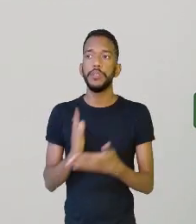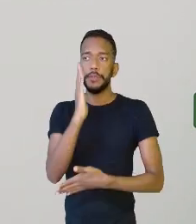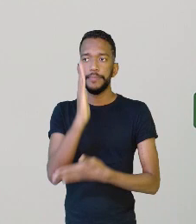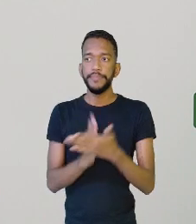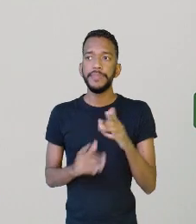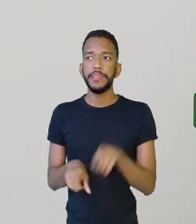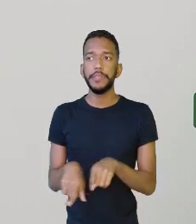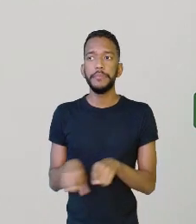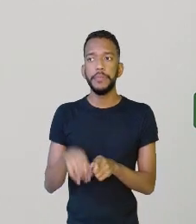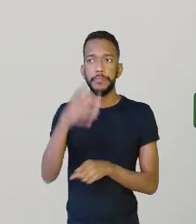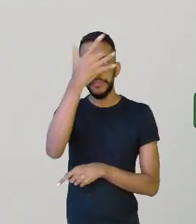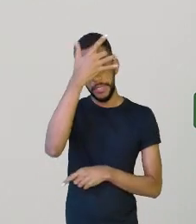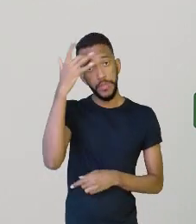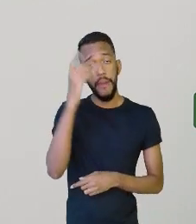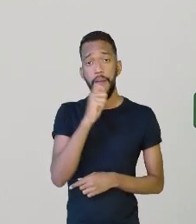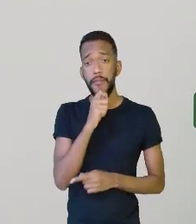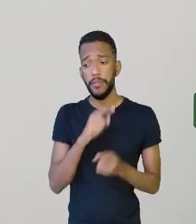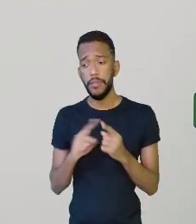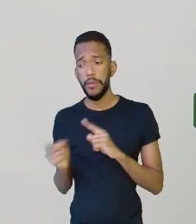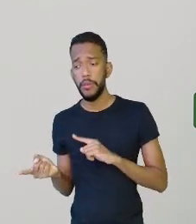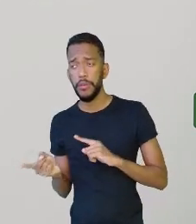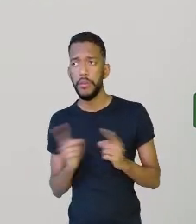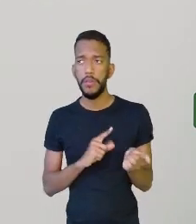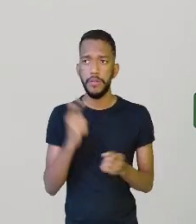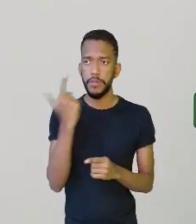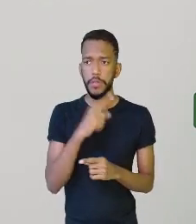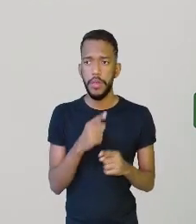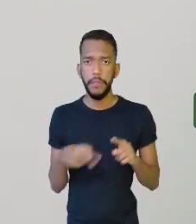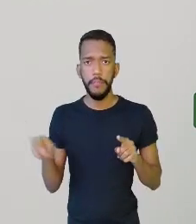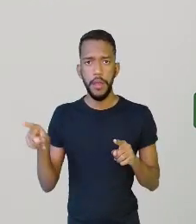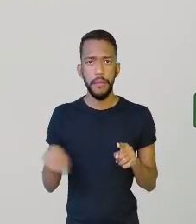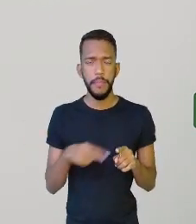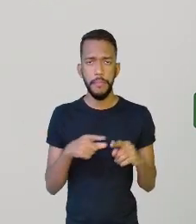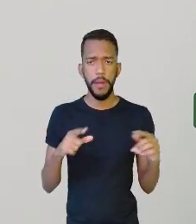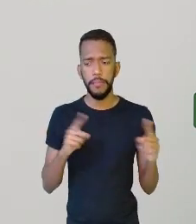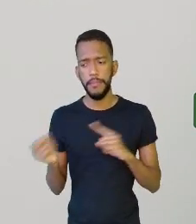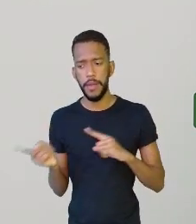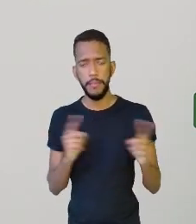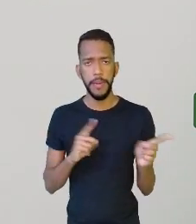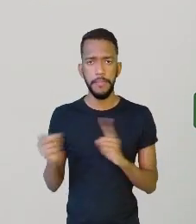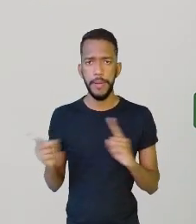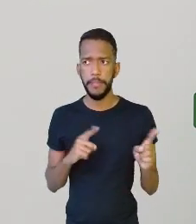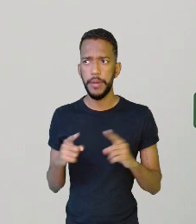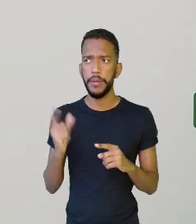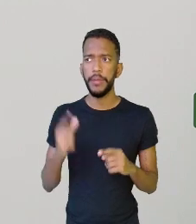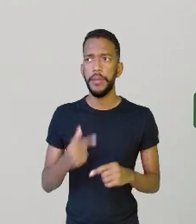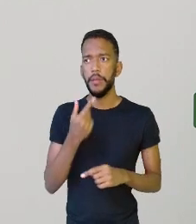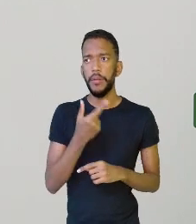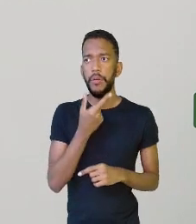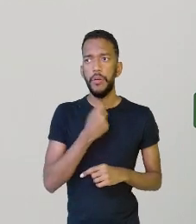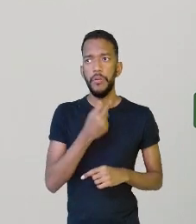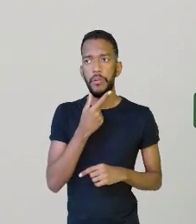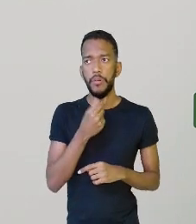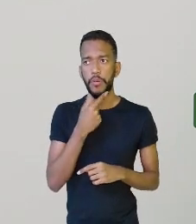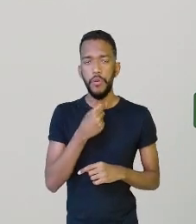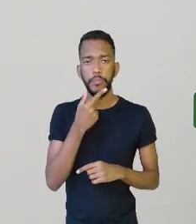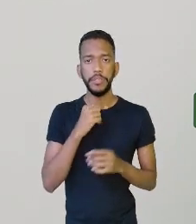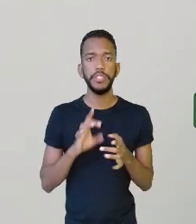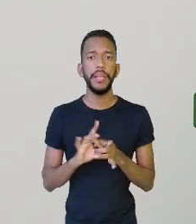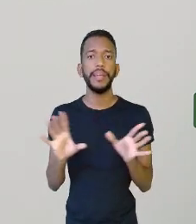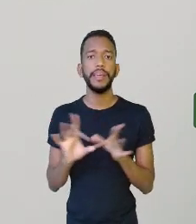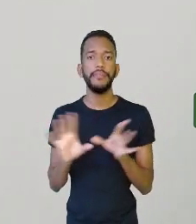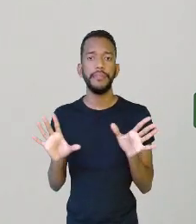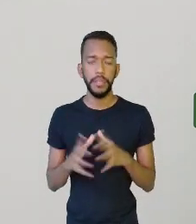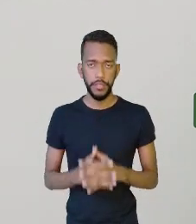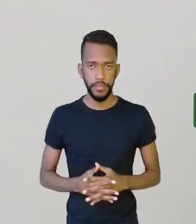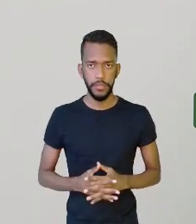tínhamos uma parcela que ainda conseguia transitar entre esses espaços, que eram os poucos homens